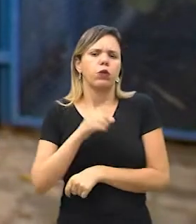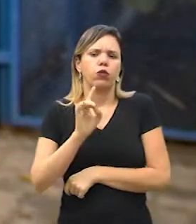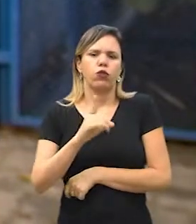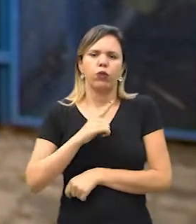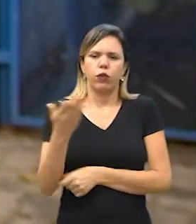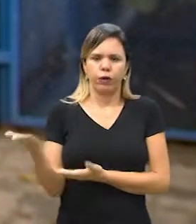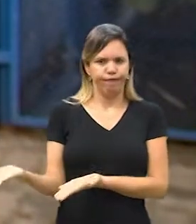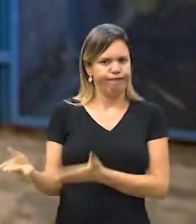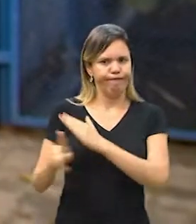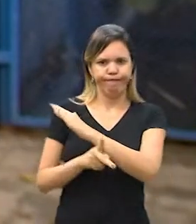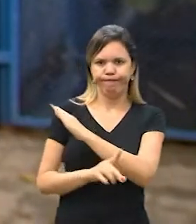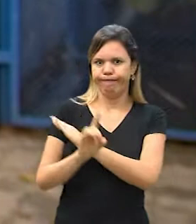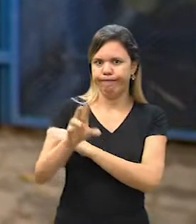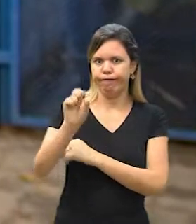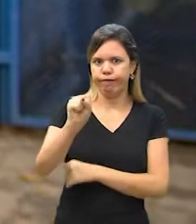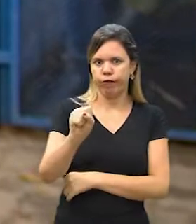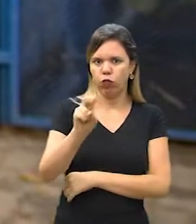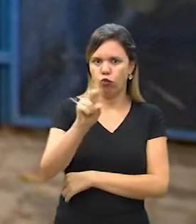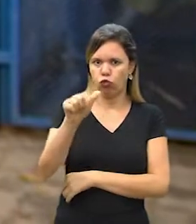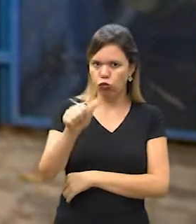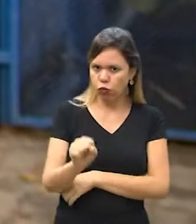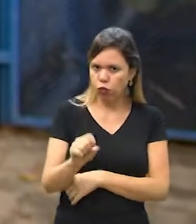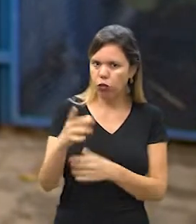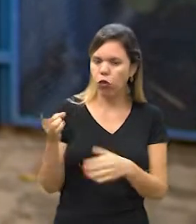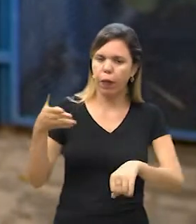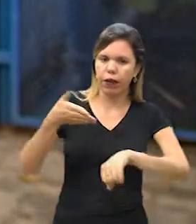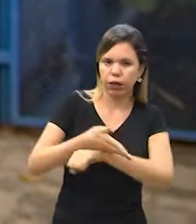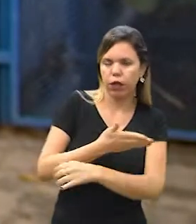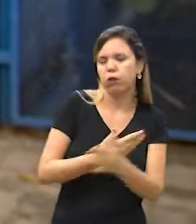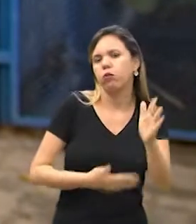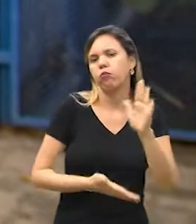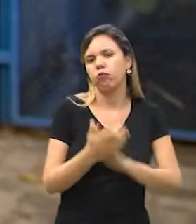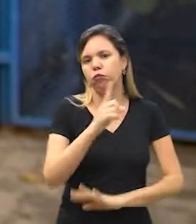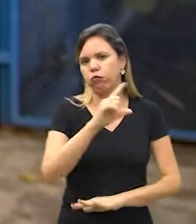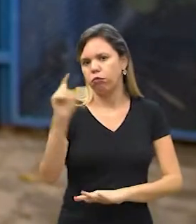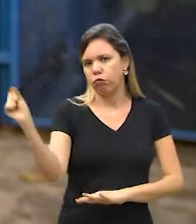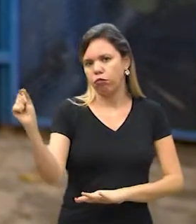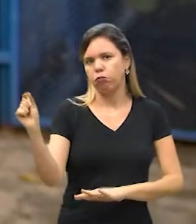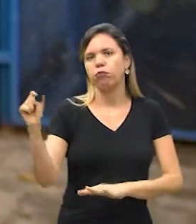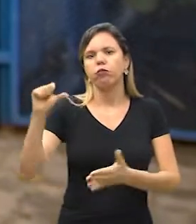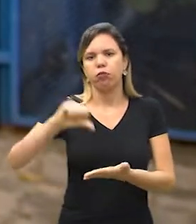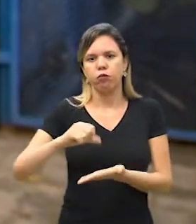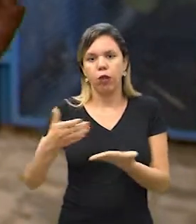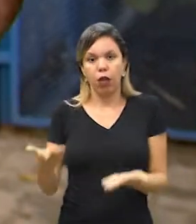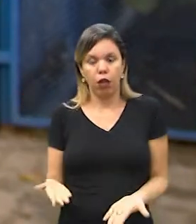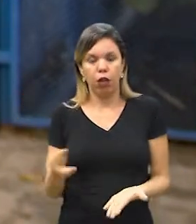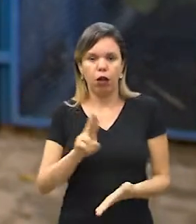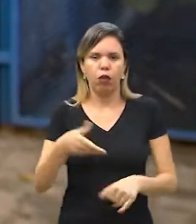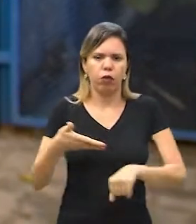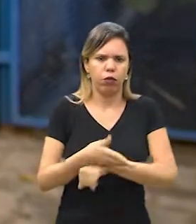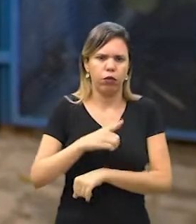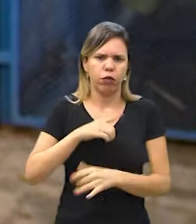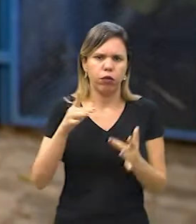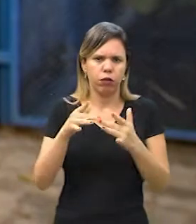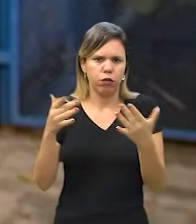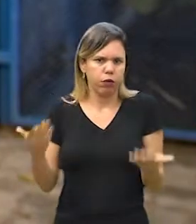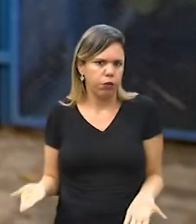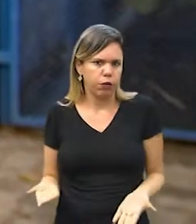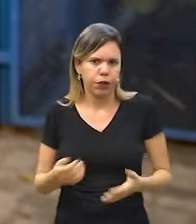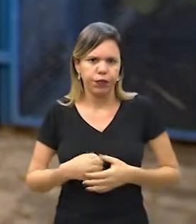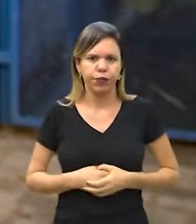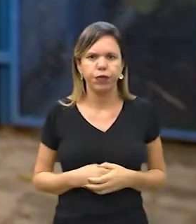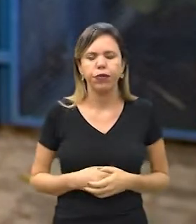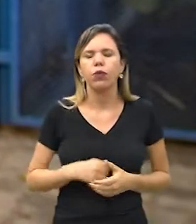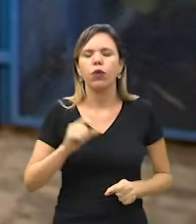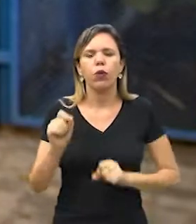problema que a nossa temos essa ponte em Sousas tanto para entrada como para sair da do distrito é o acesso que nós temos